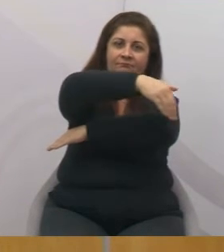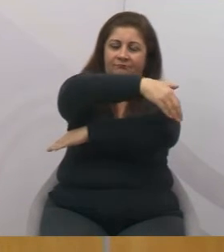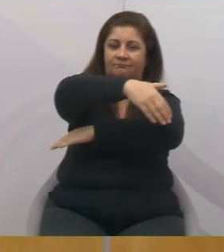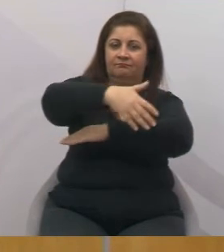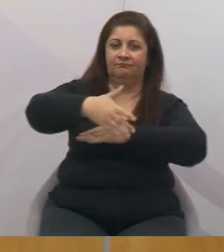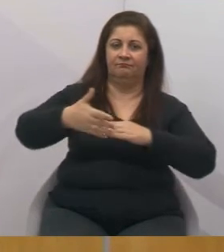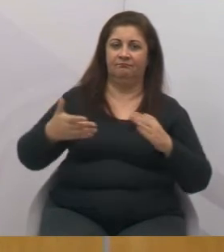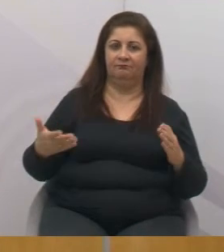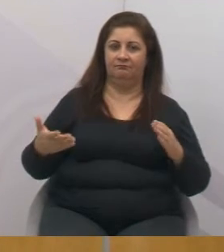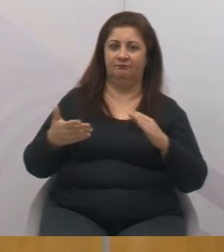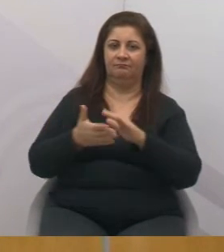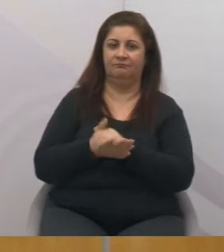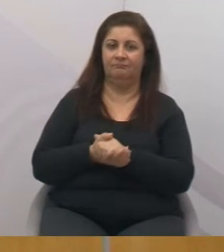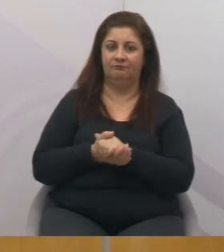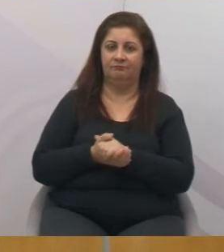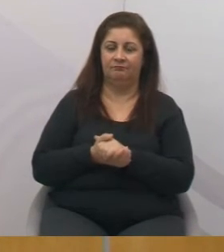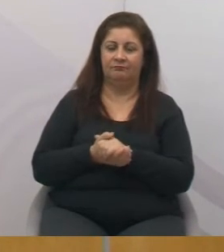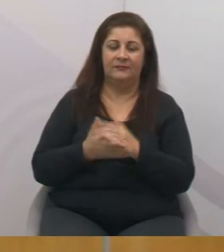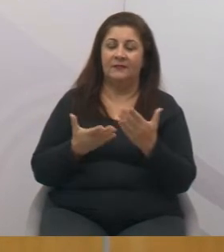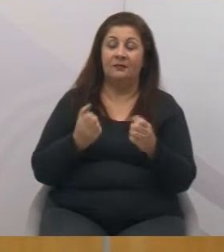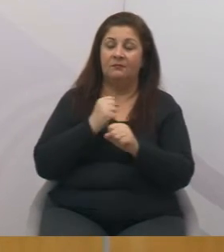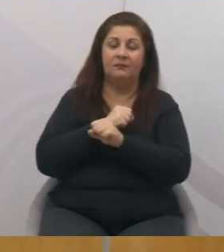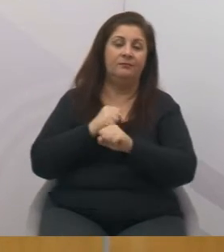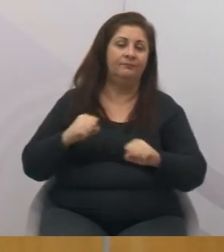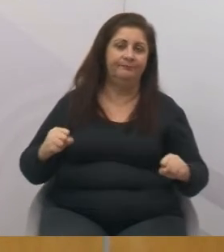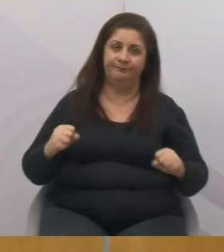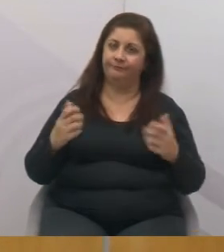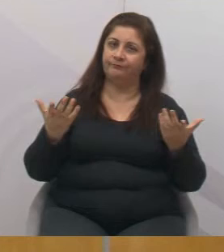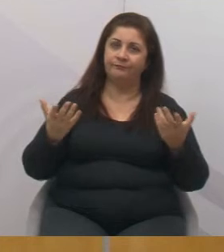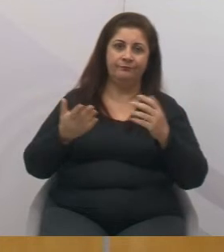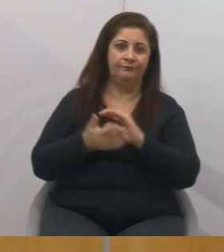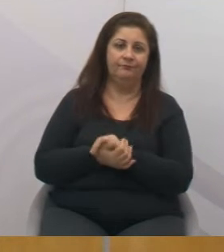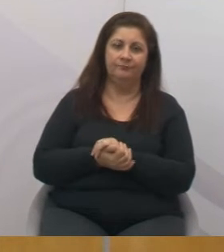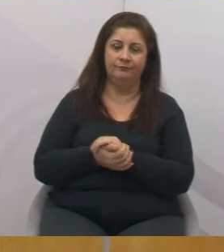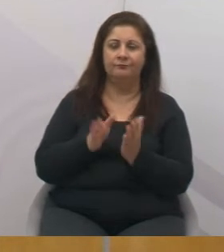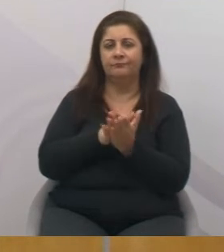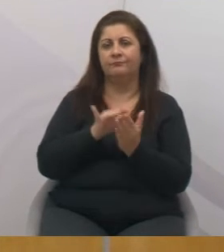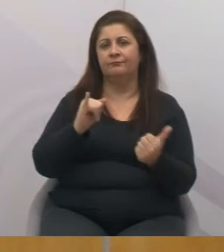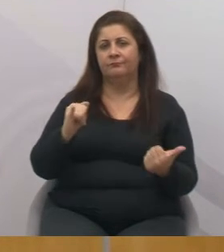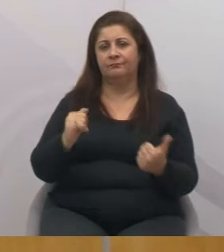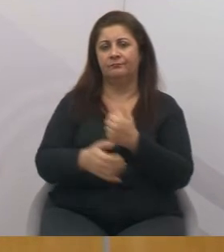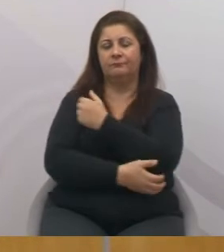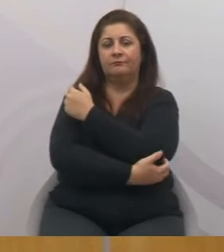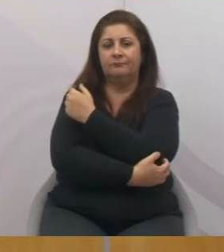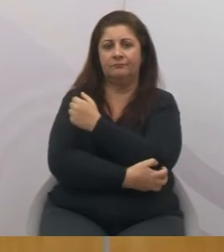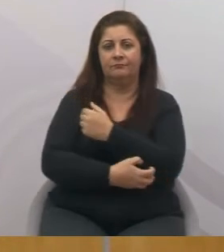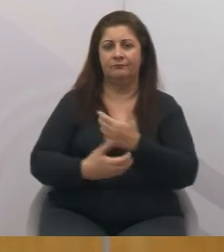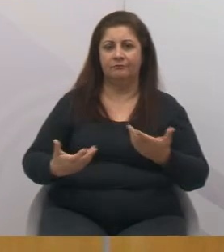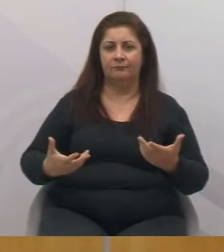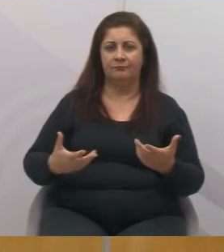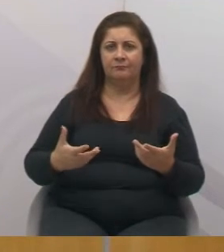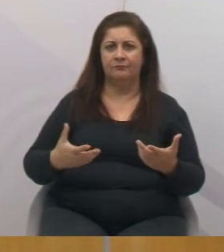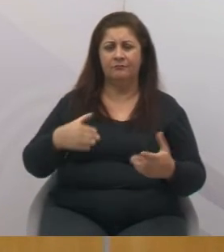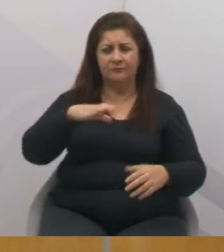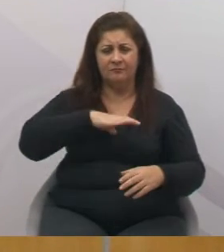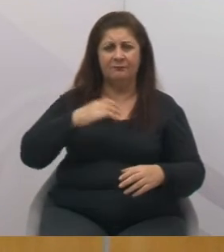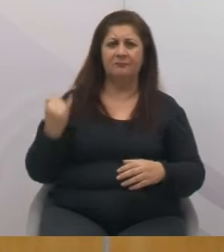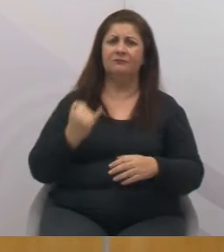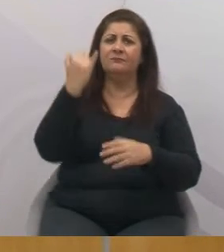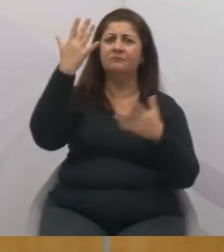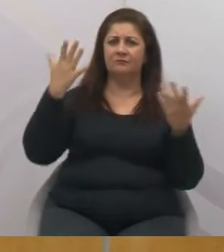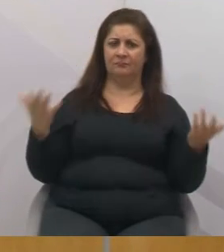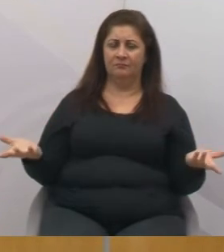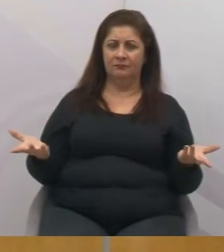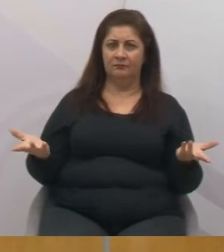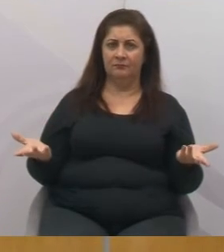contramão. E nós, Jacareí, ela merece ter, ela é uma das cidades mais importantes do Vale do Paraíba, e a